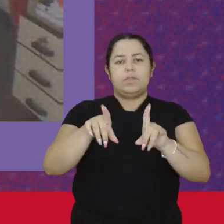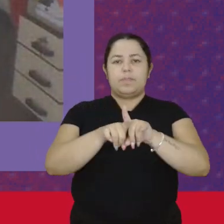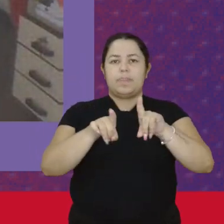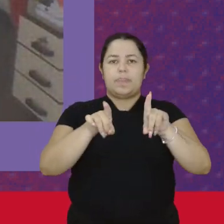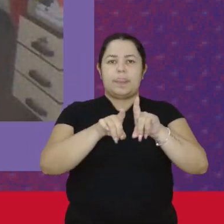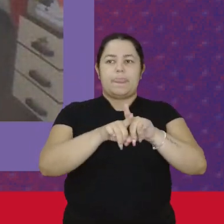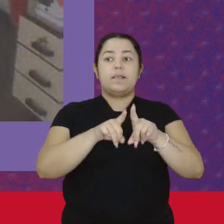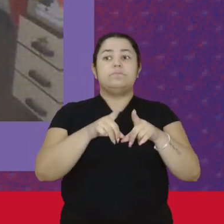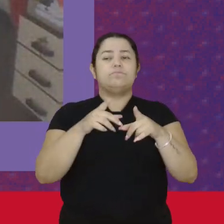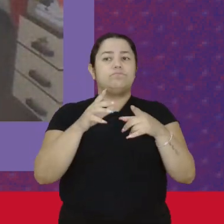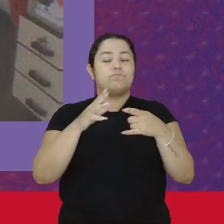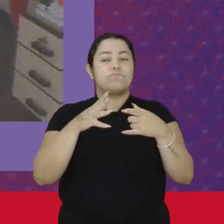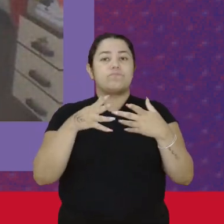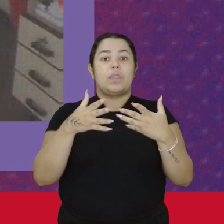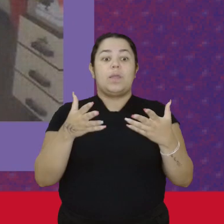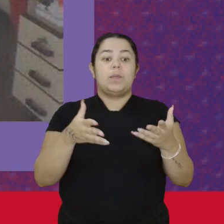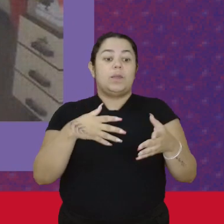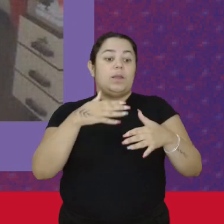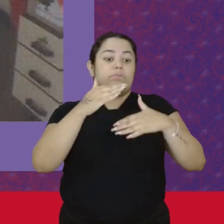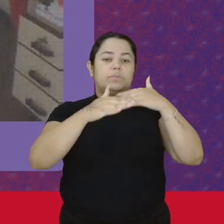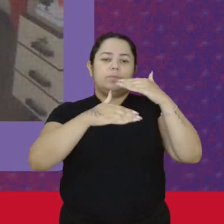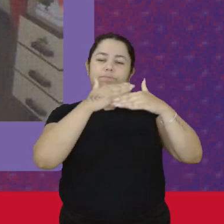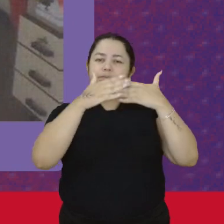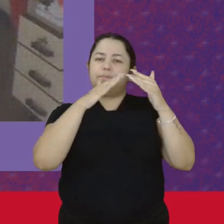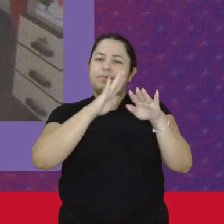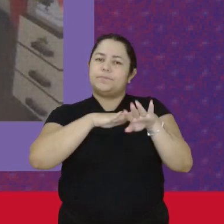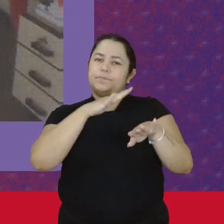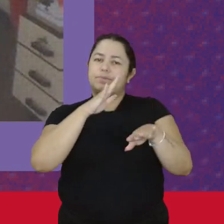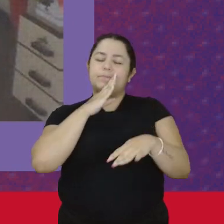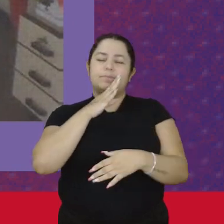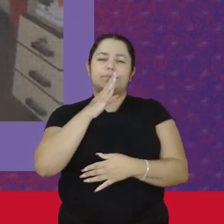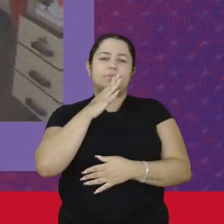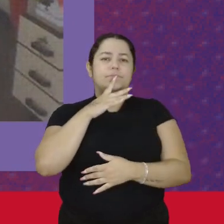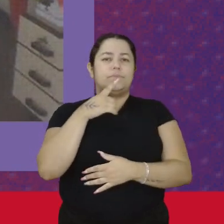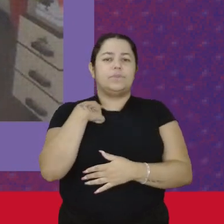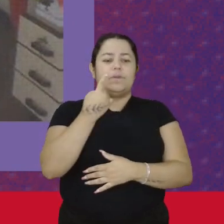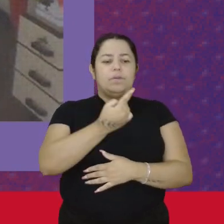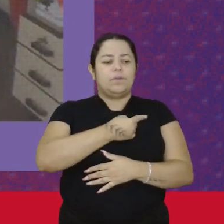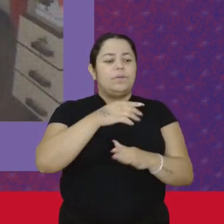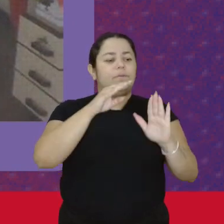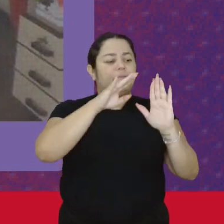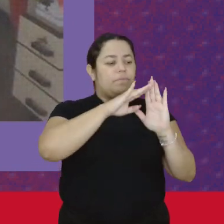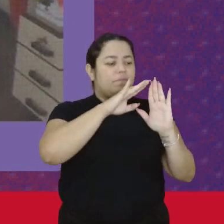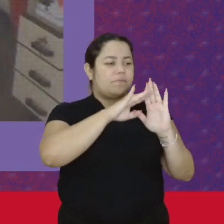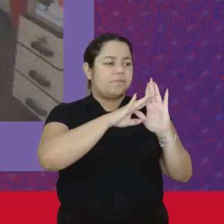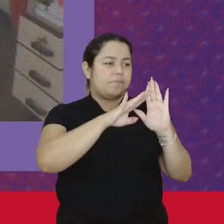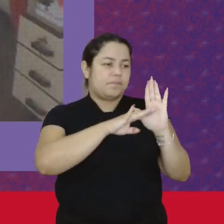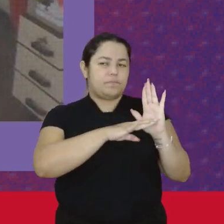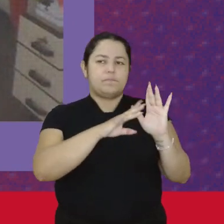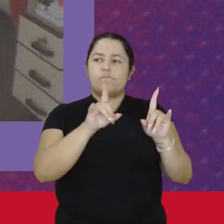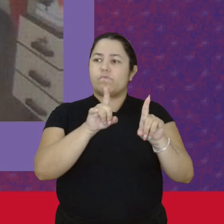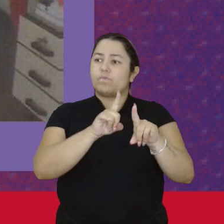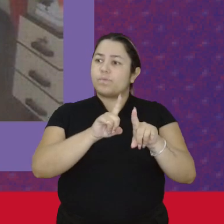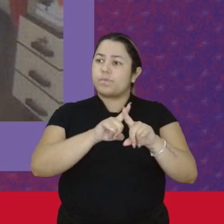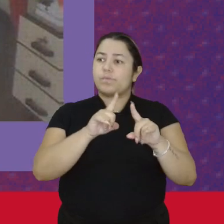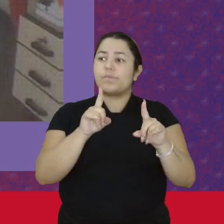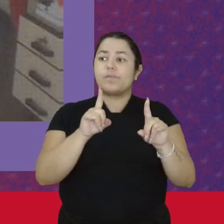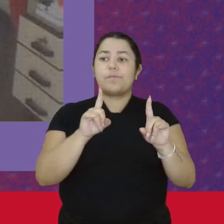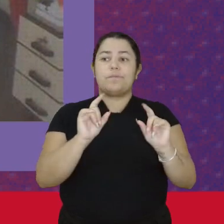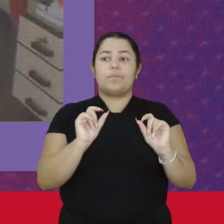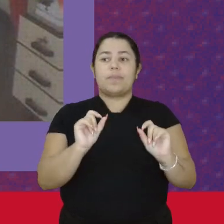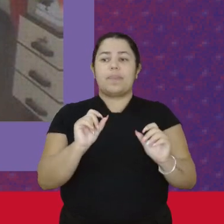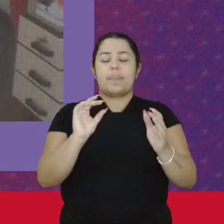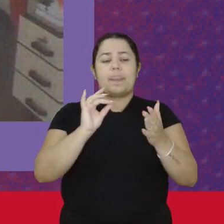mais, desenvolver mais, conhecer mais as nossas pautas, né? Que muitas vezes a gente